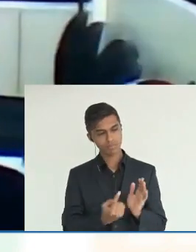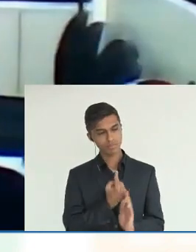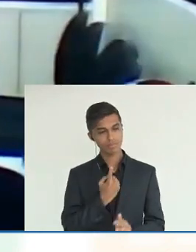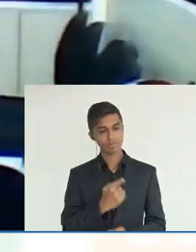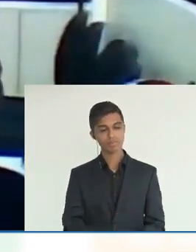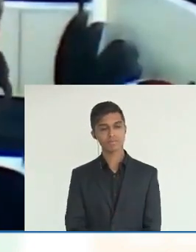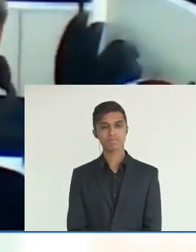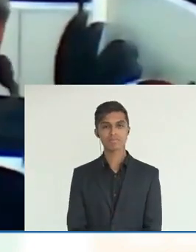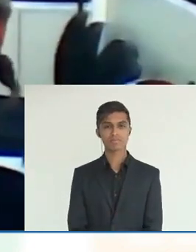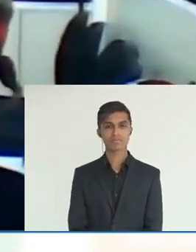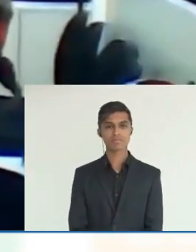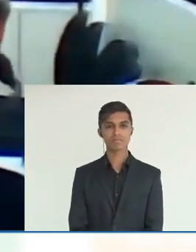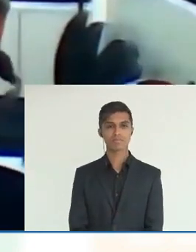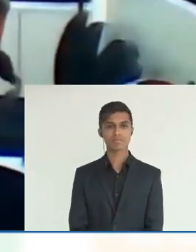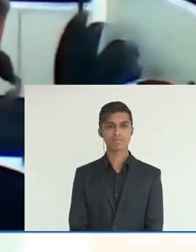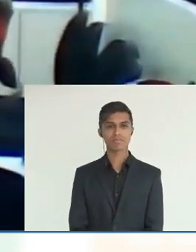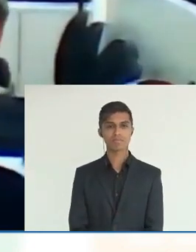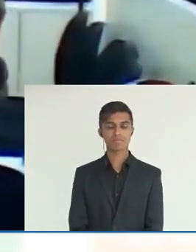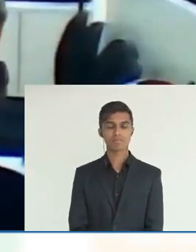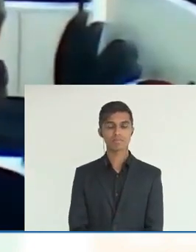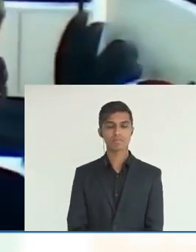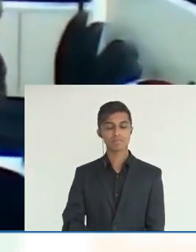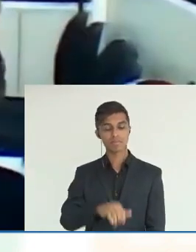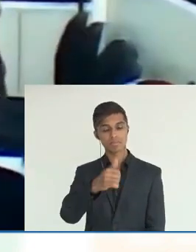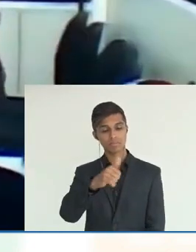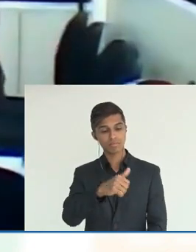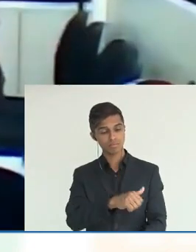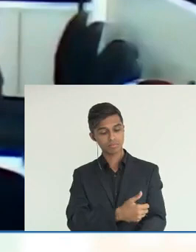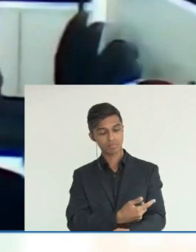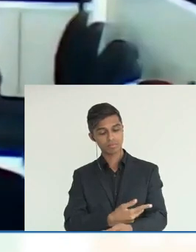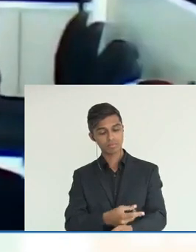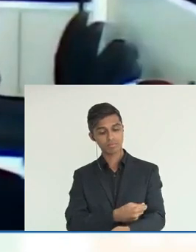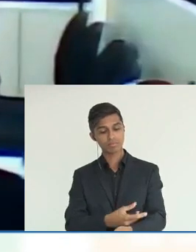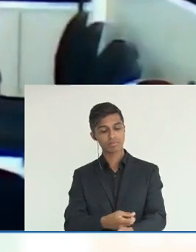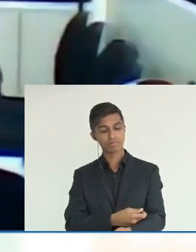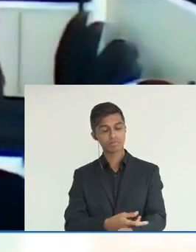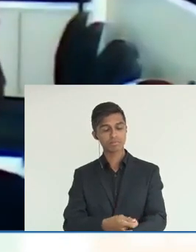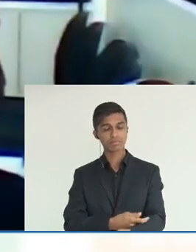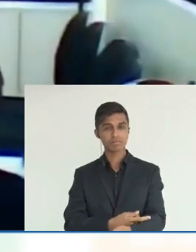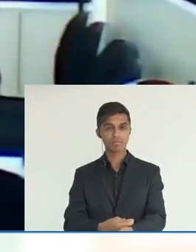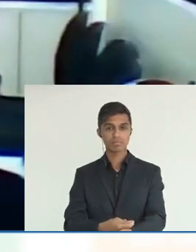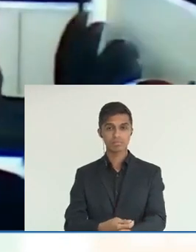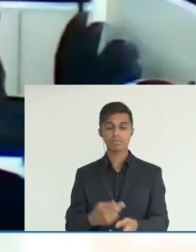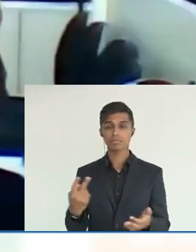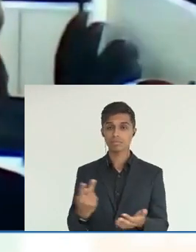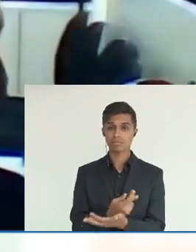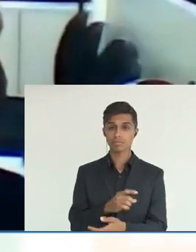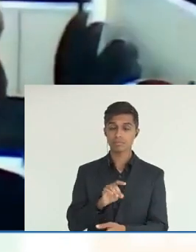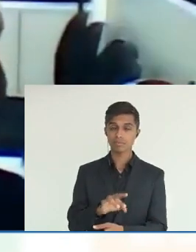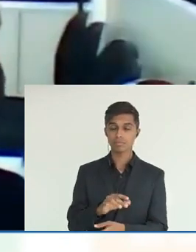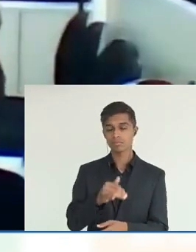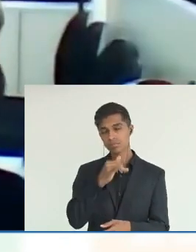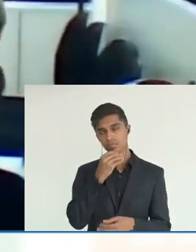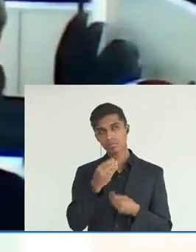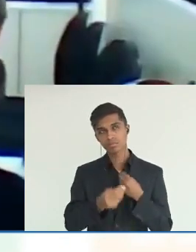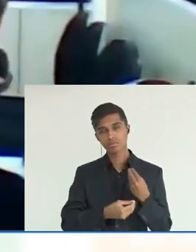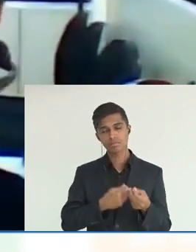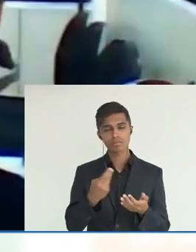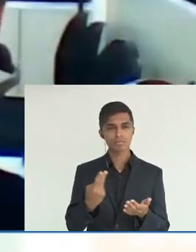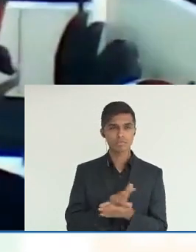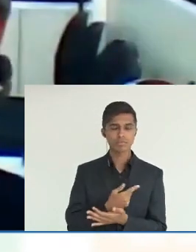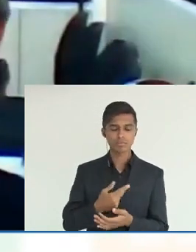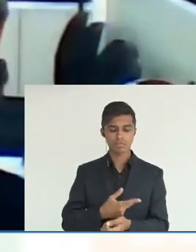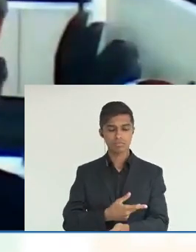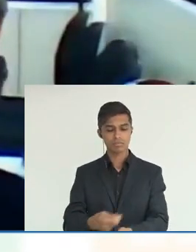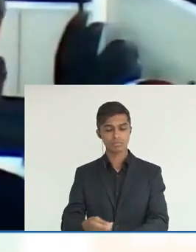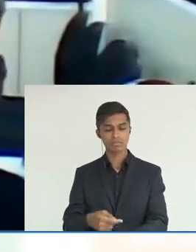pergunta. Bom, o exame, né, ele é feito somente nos trabalhos, assim, como é que funciona a realização dos exames?